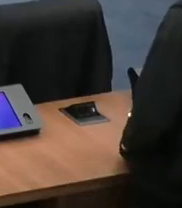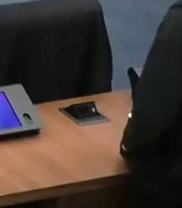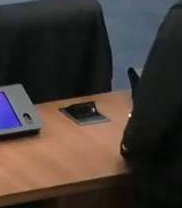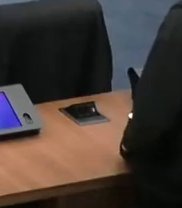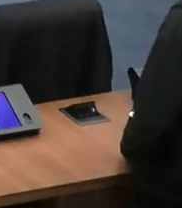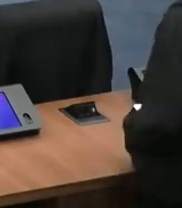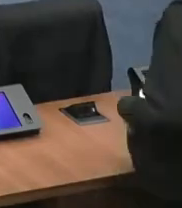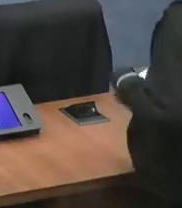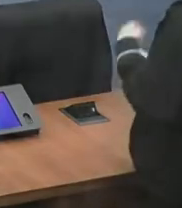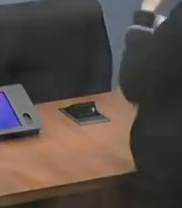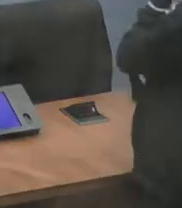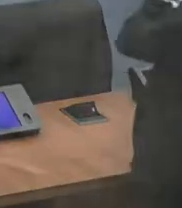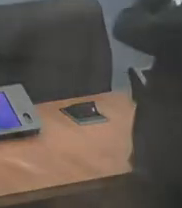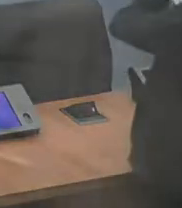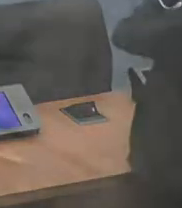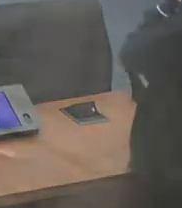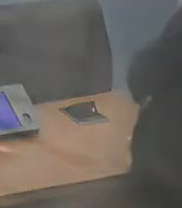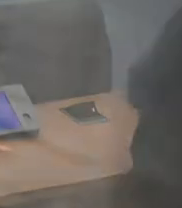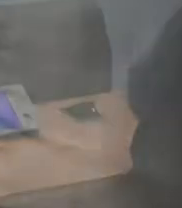E aí